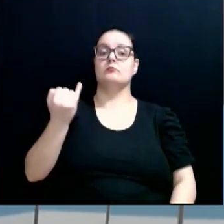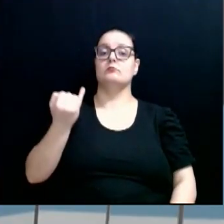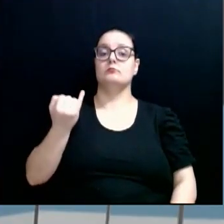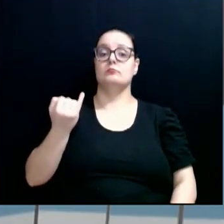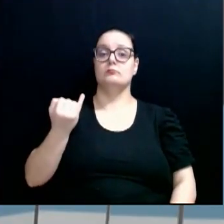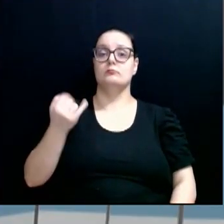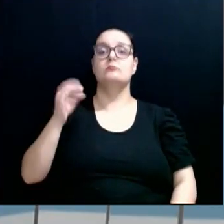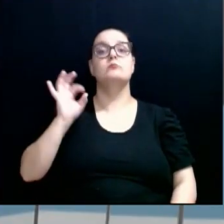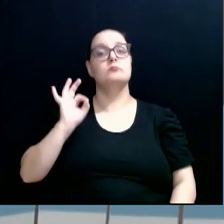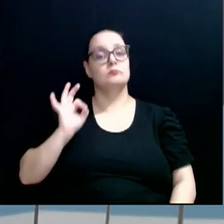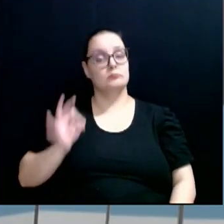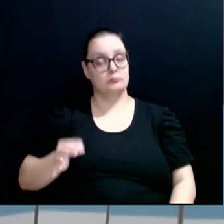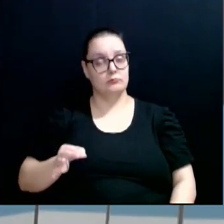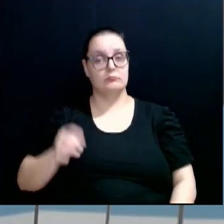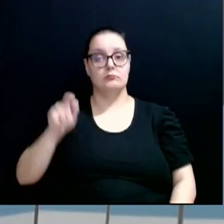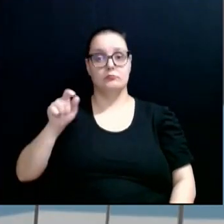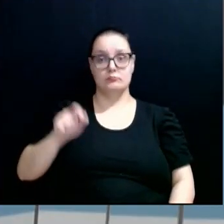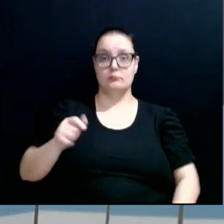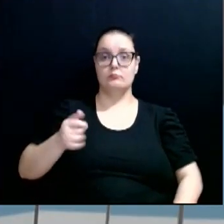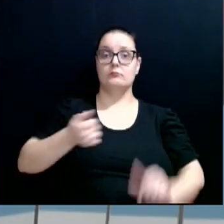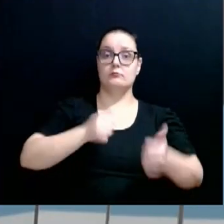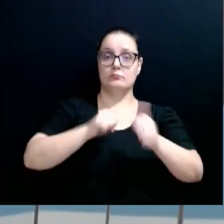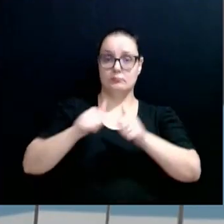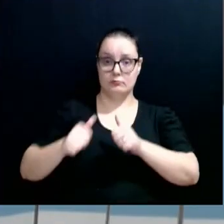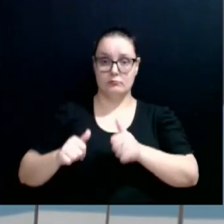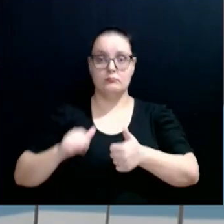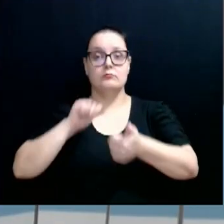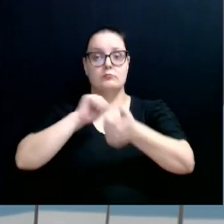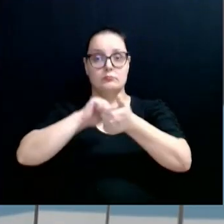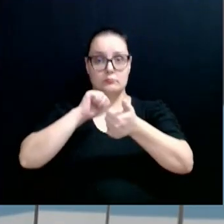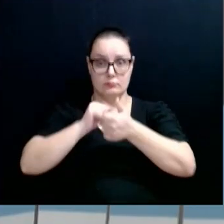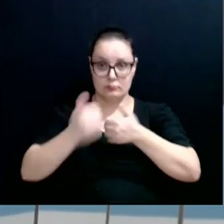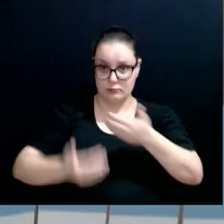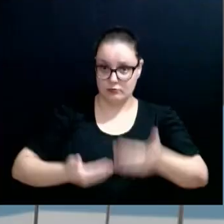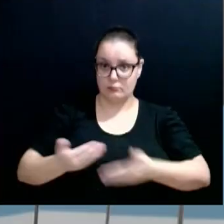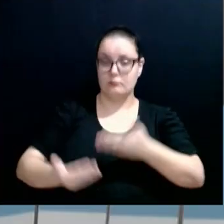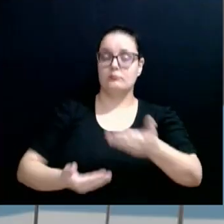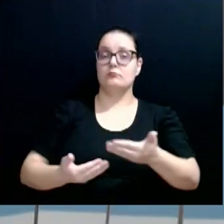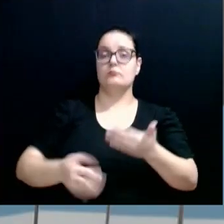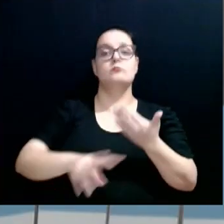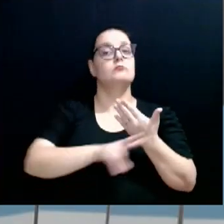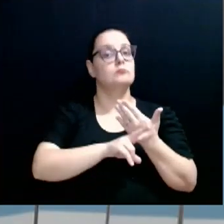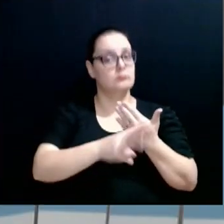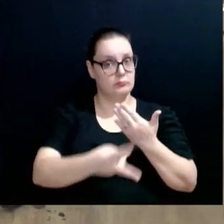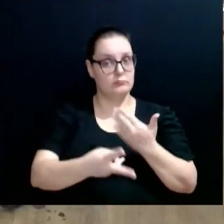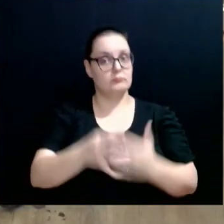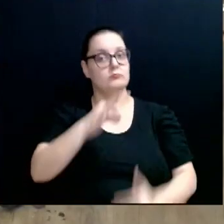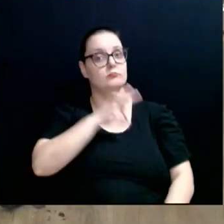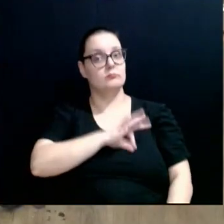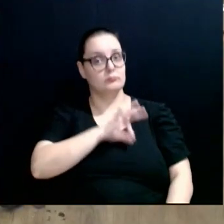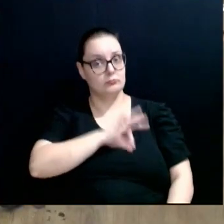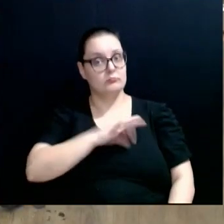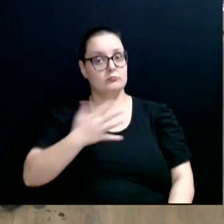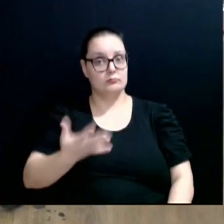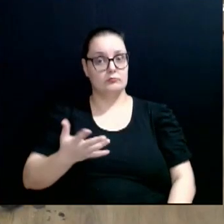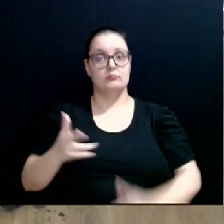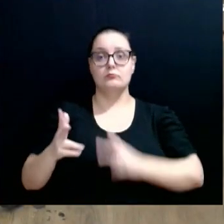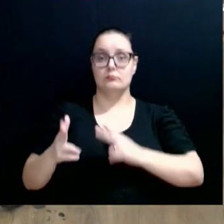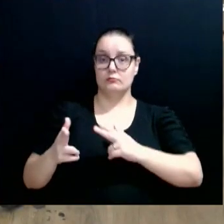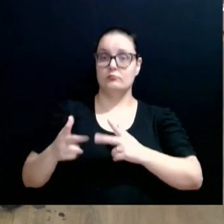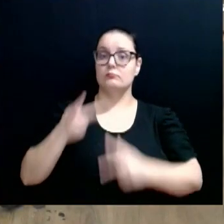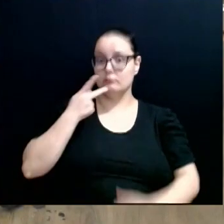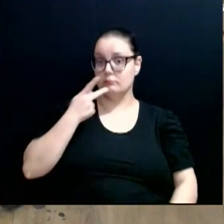poder avaliar a qualidade do serviço e isso vai impactar na remuneração. Então, como eu disse,